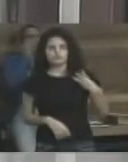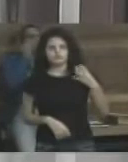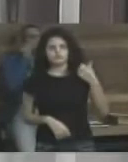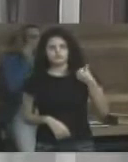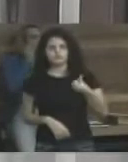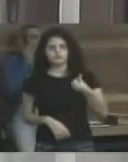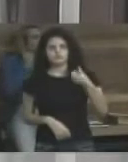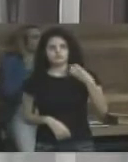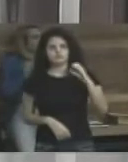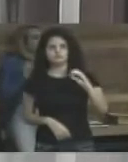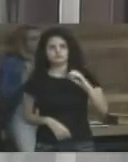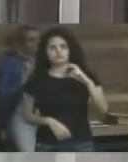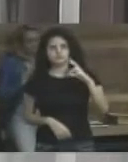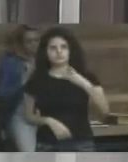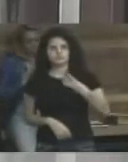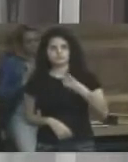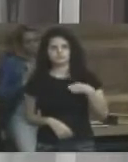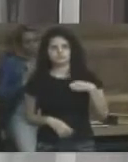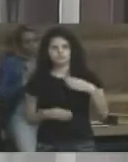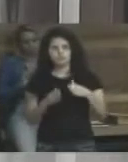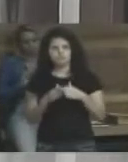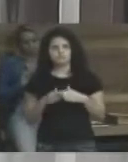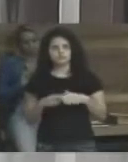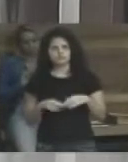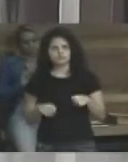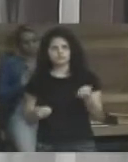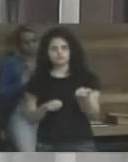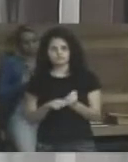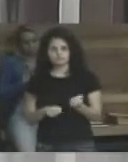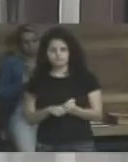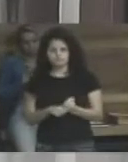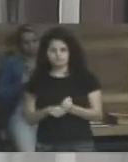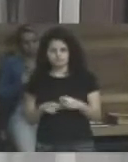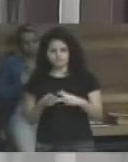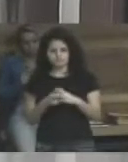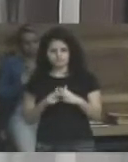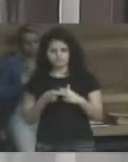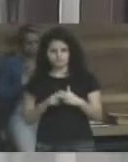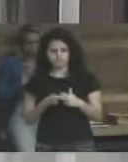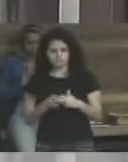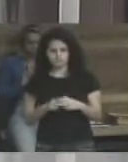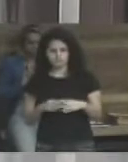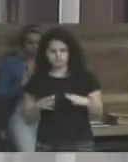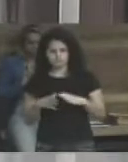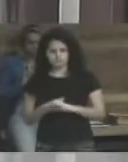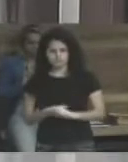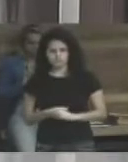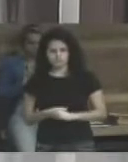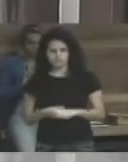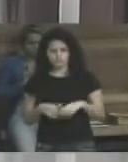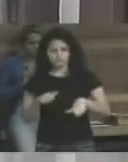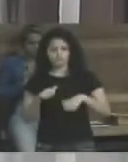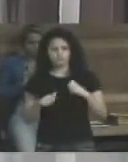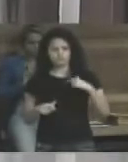eu solicito a reforma da barragem 3, a fim de aumentar a capacidade de água e a troca da tampa de